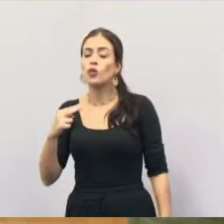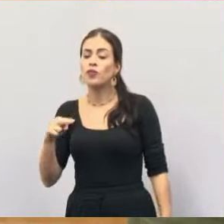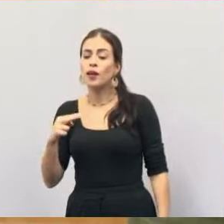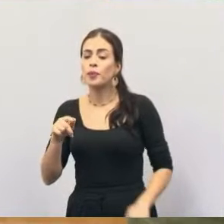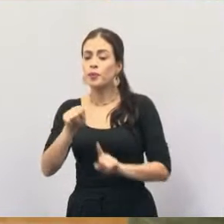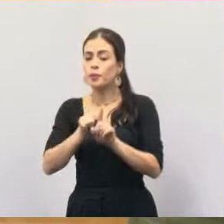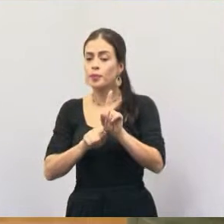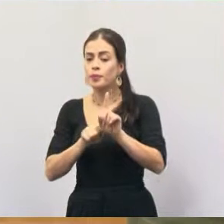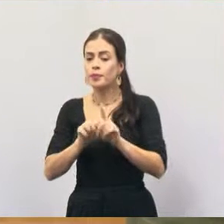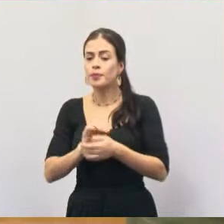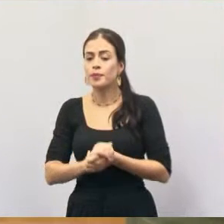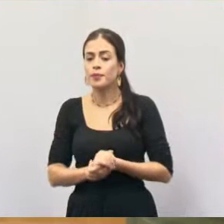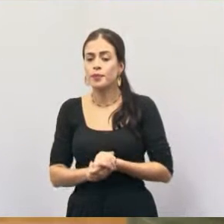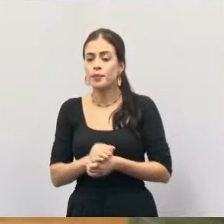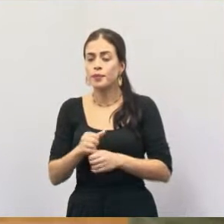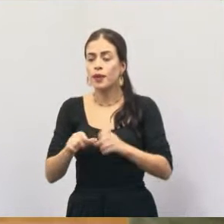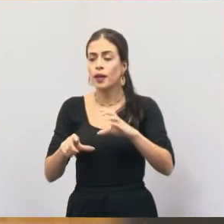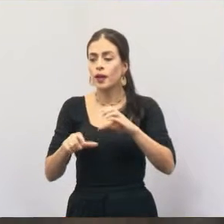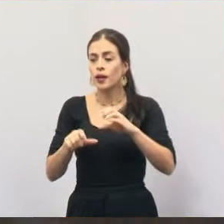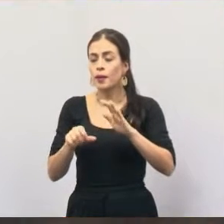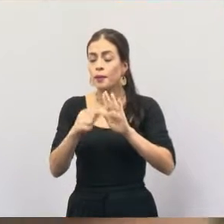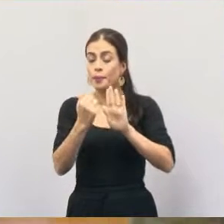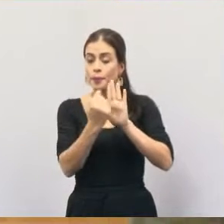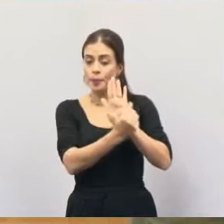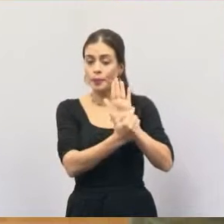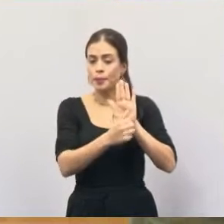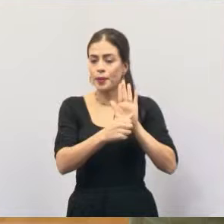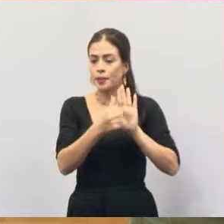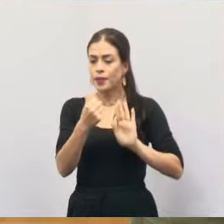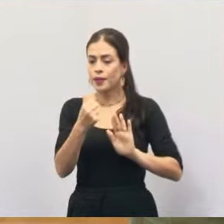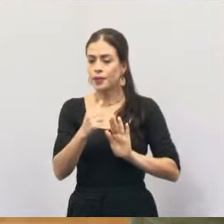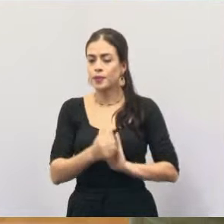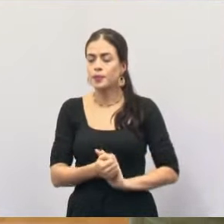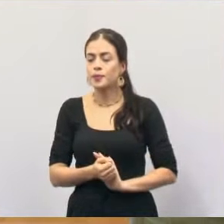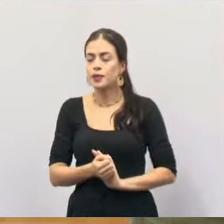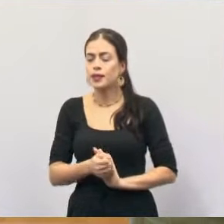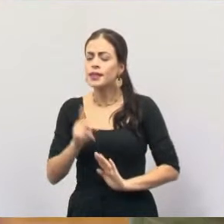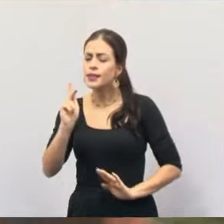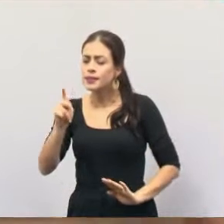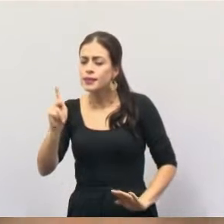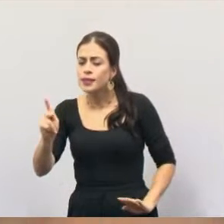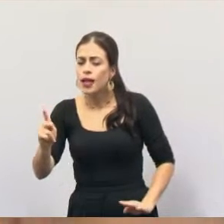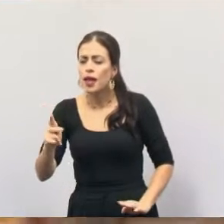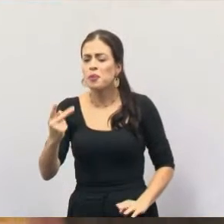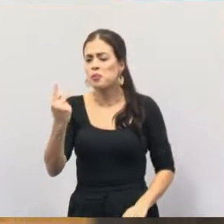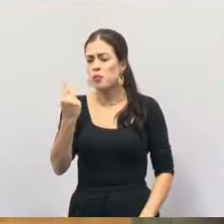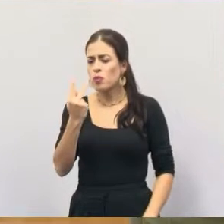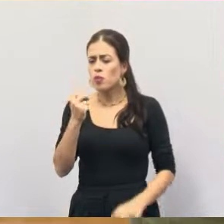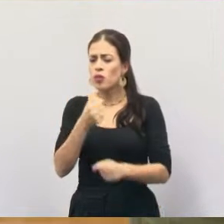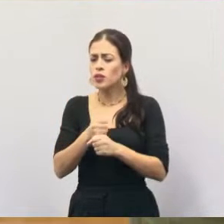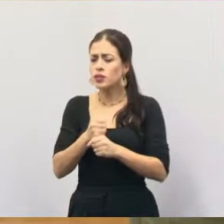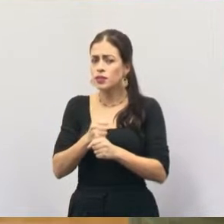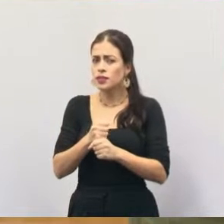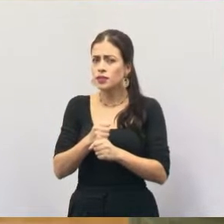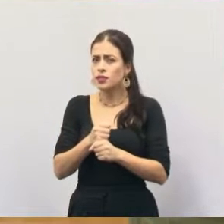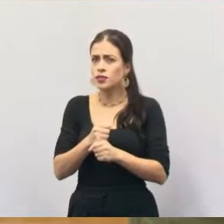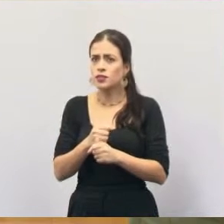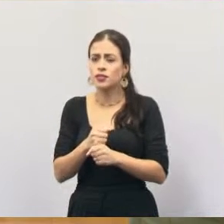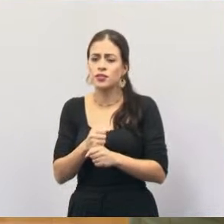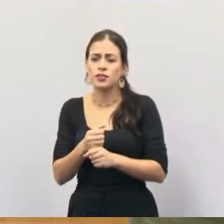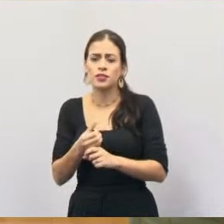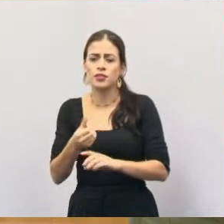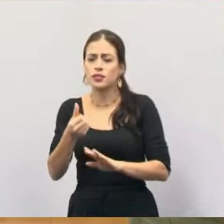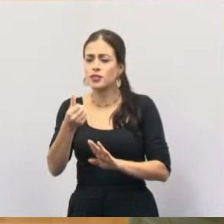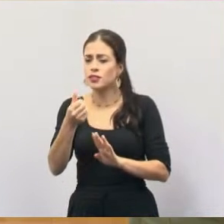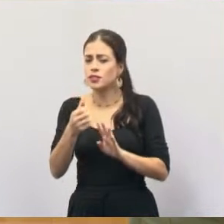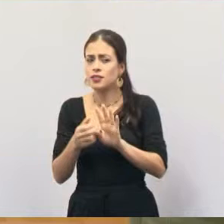A solenidade será realizada sempre a cada 2 anos, segundo ano, primeiro biênio e segundo ano do segundo